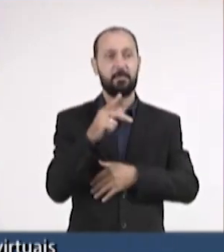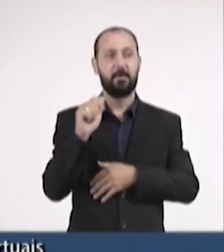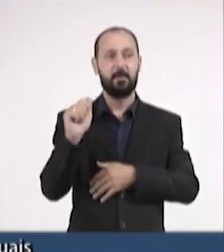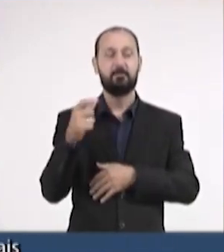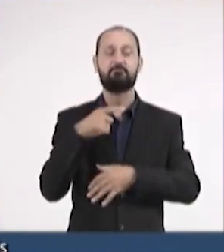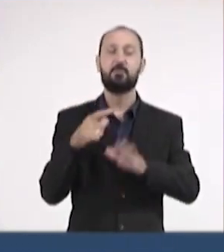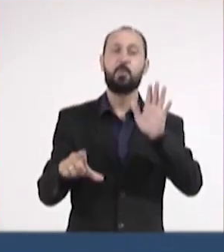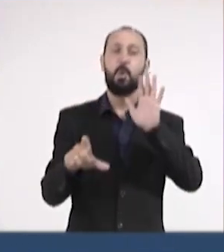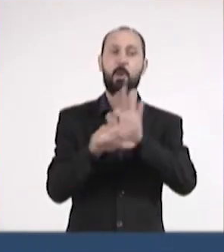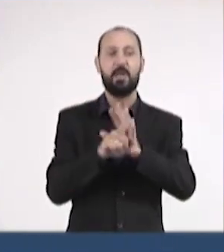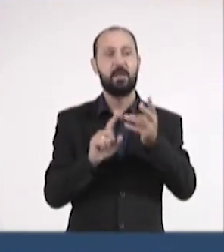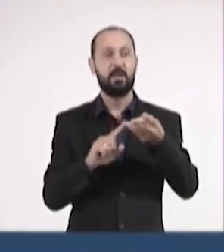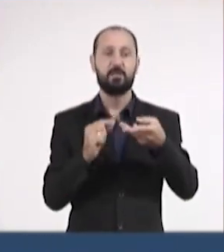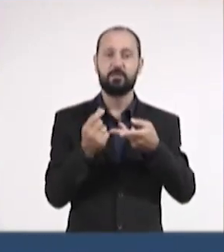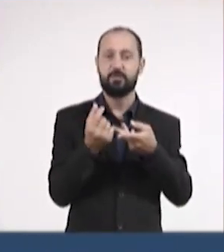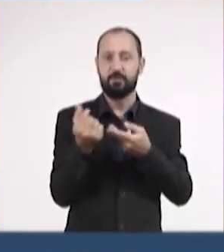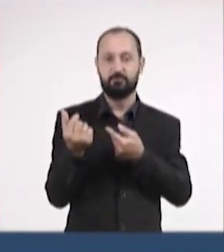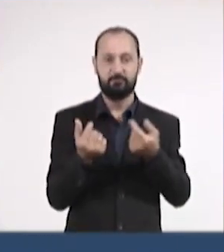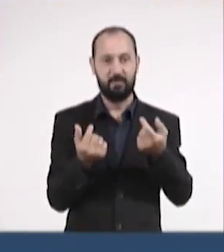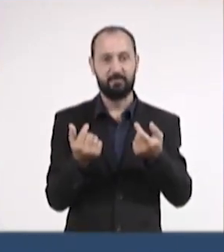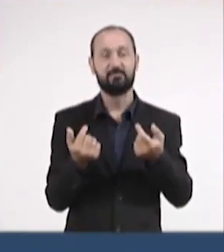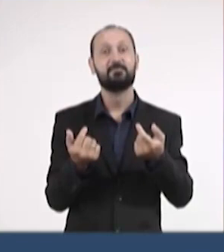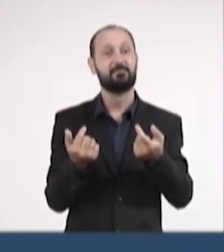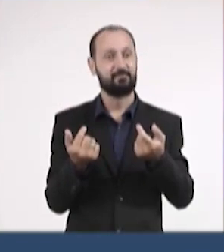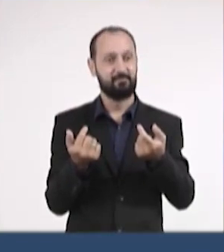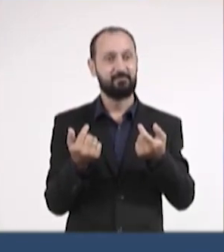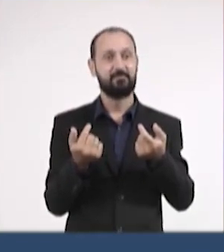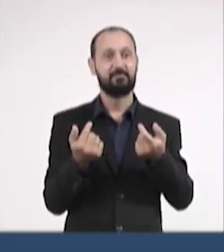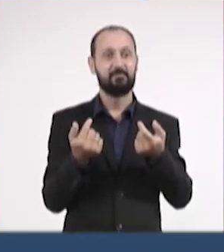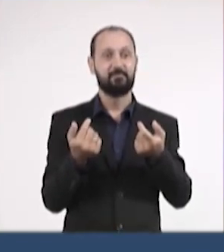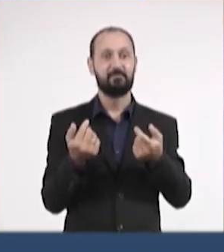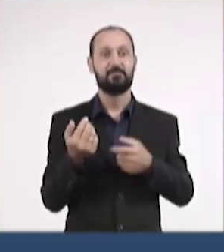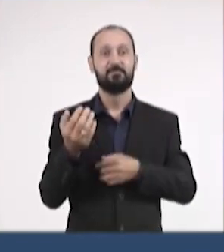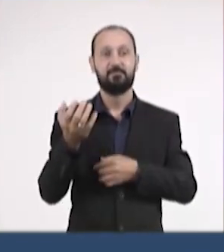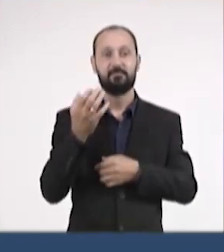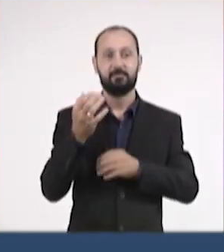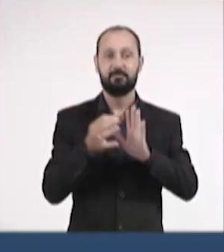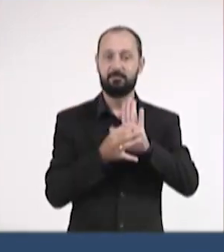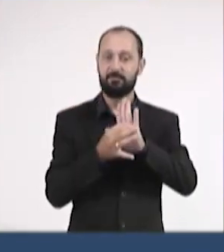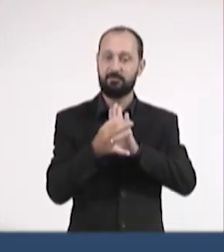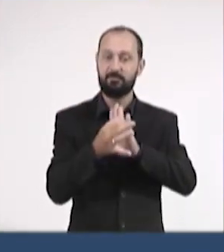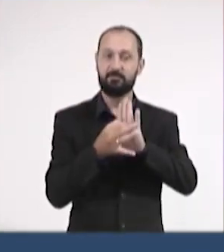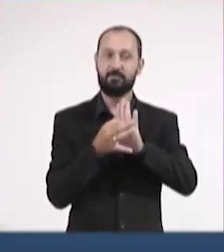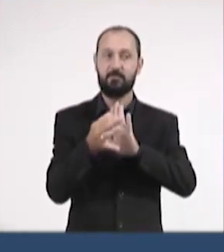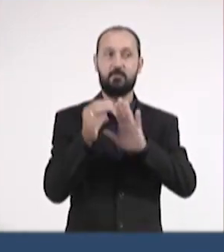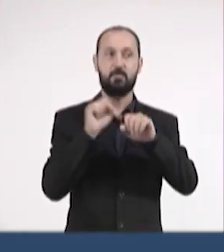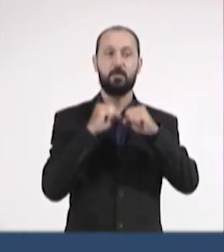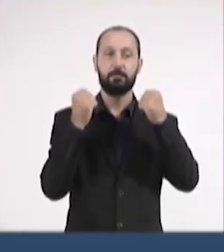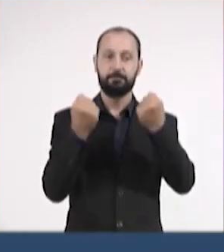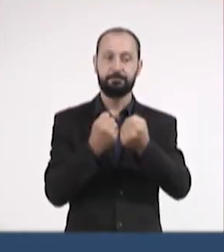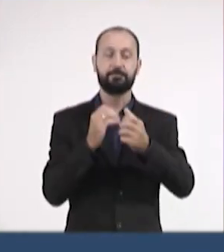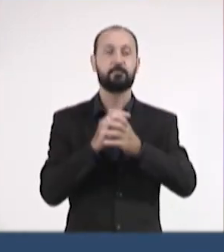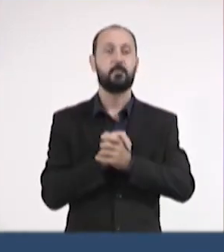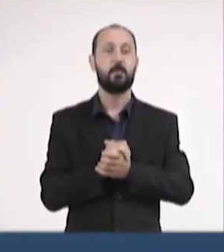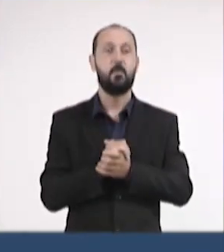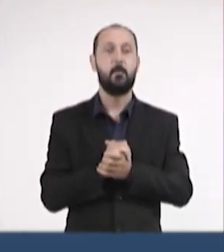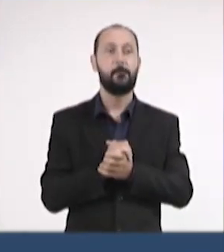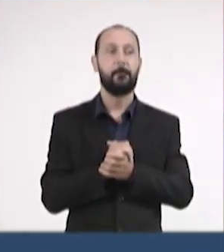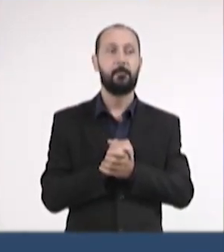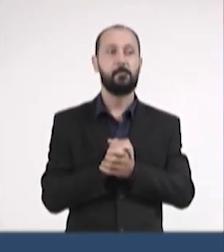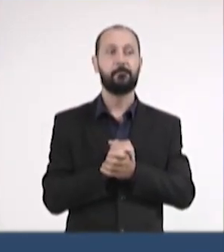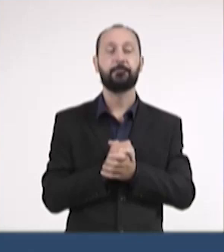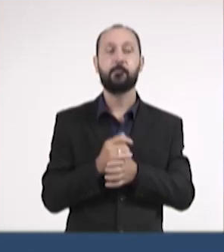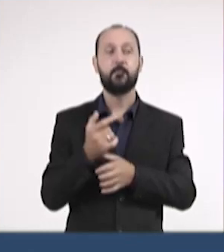lei orçamentária, não tem recurso para isso. Então, a gente quer trazer essa proposta do seminário. A